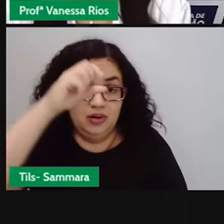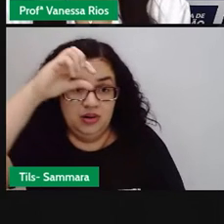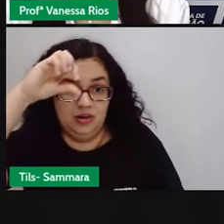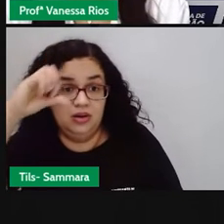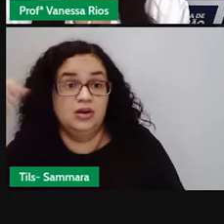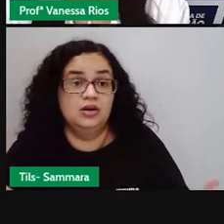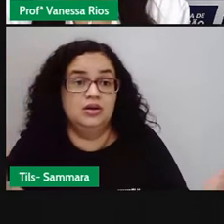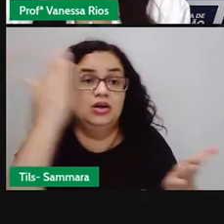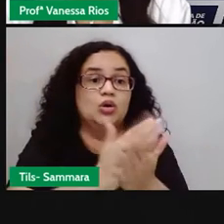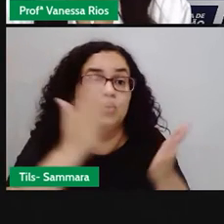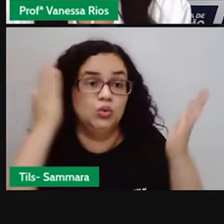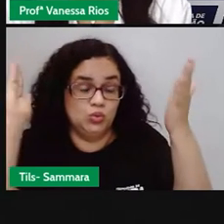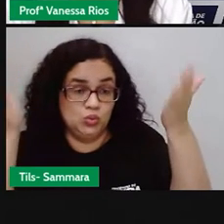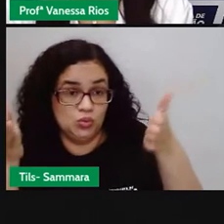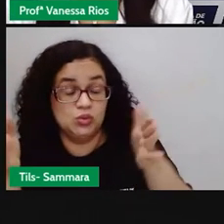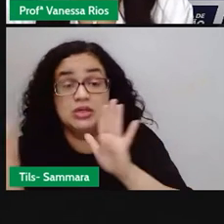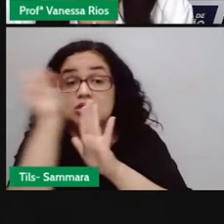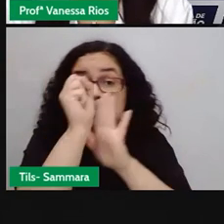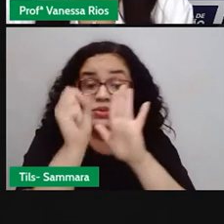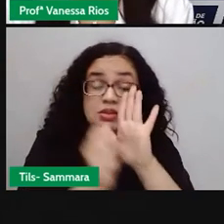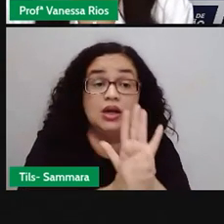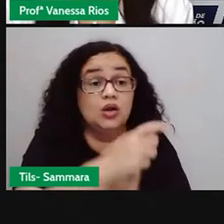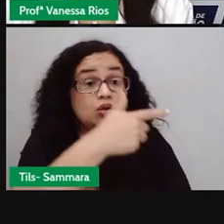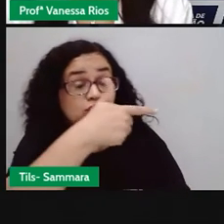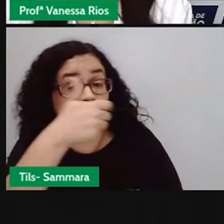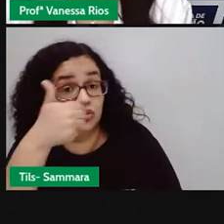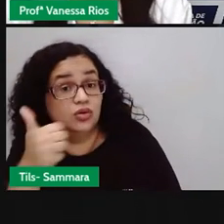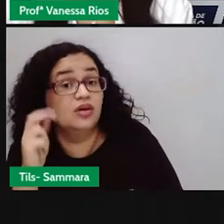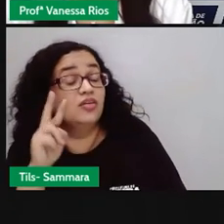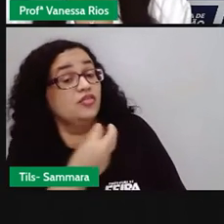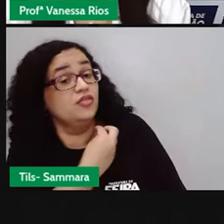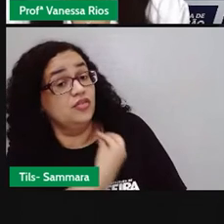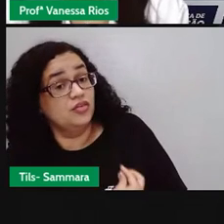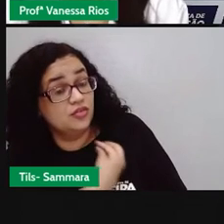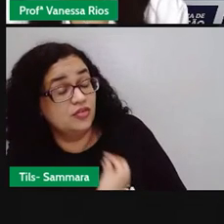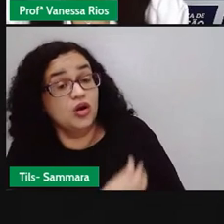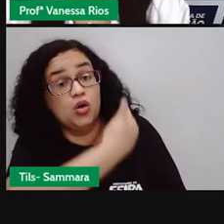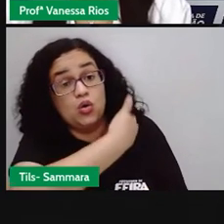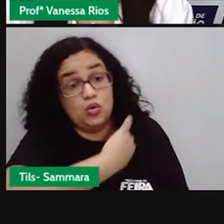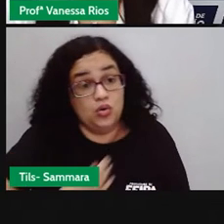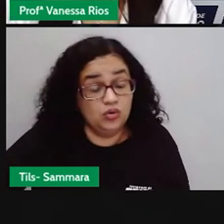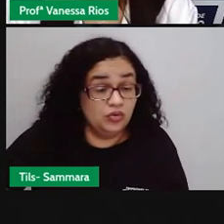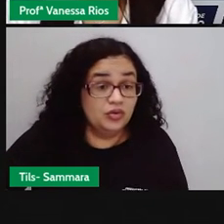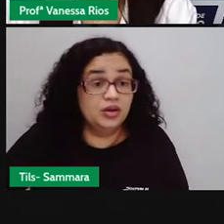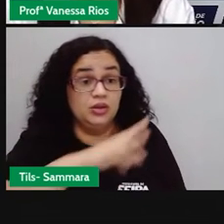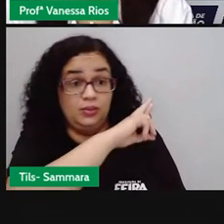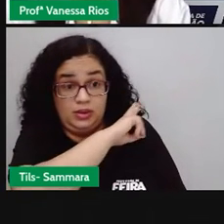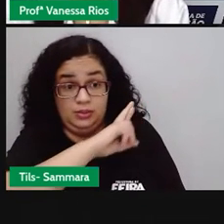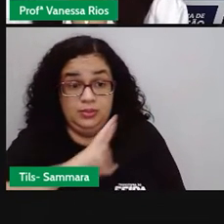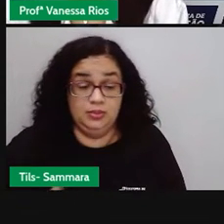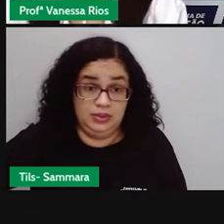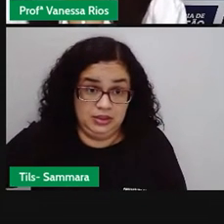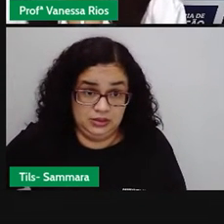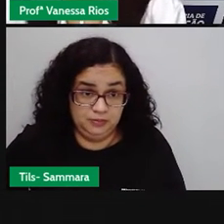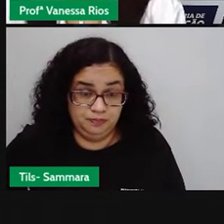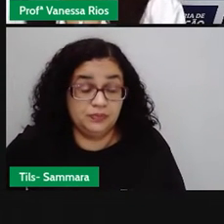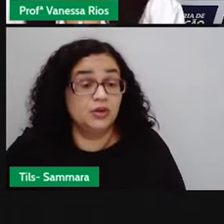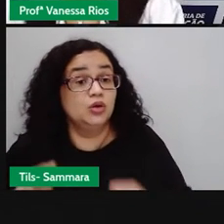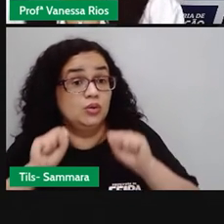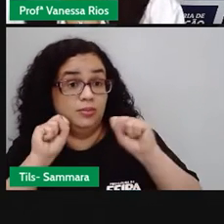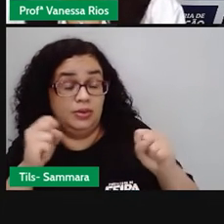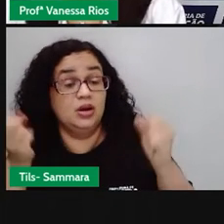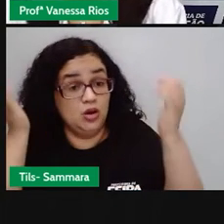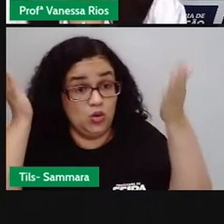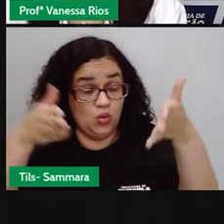15 de novembro de 1889 até hoje, né, no século XXI, nós vivemos a forma de governo republicana, né, onde o poder